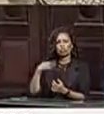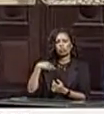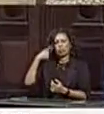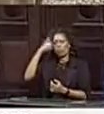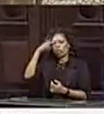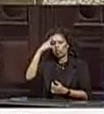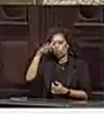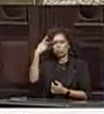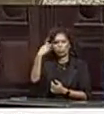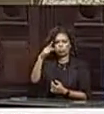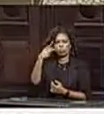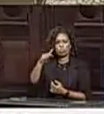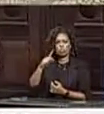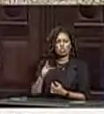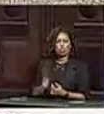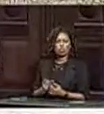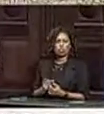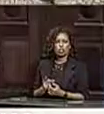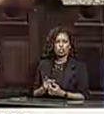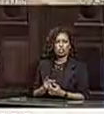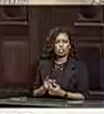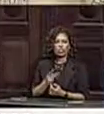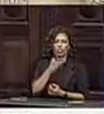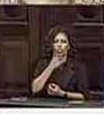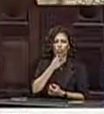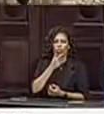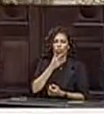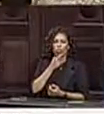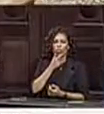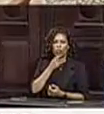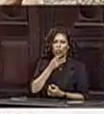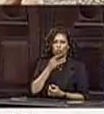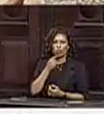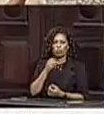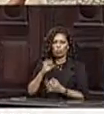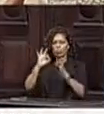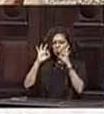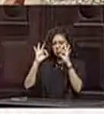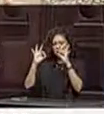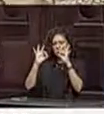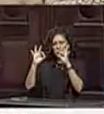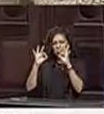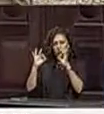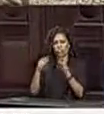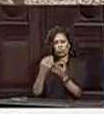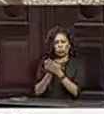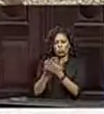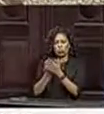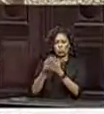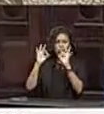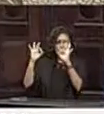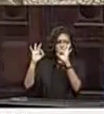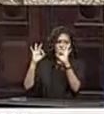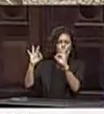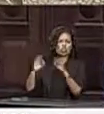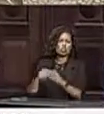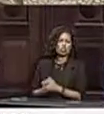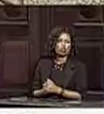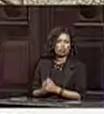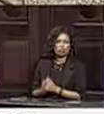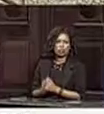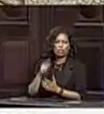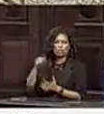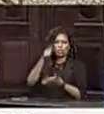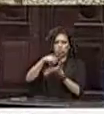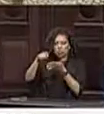dele porque ele era um excelente orador, né? E ele